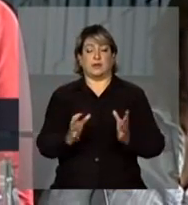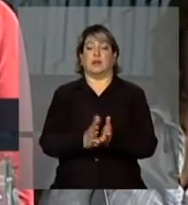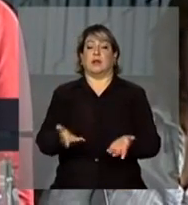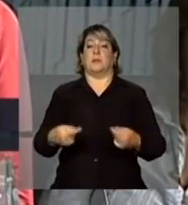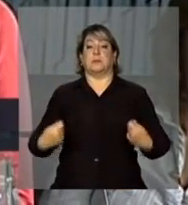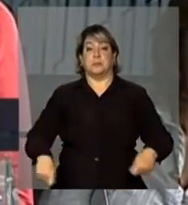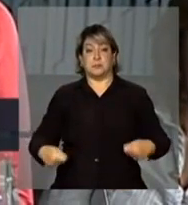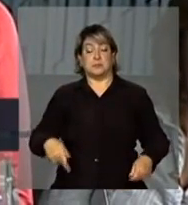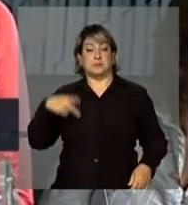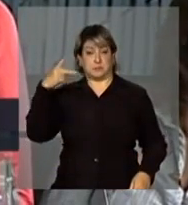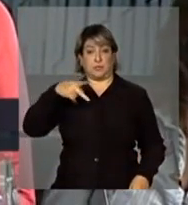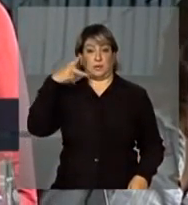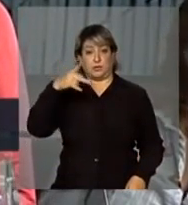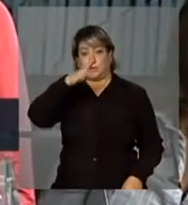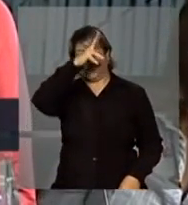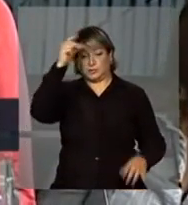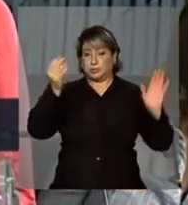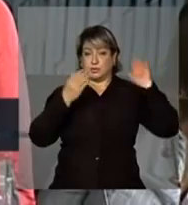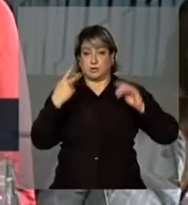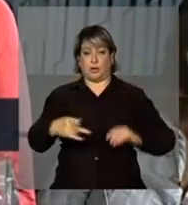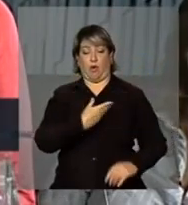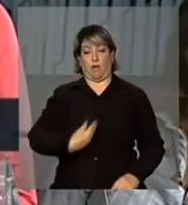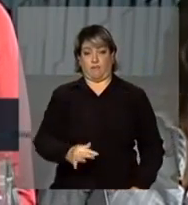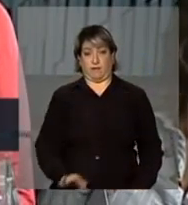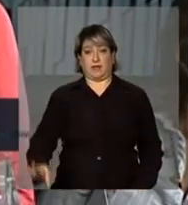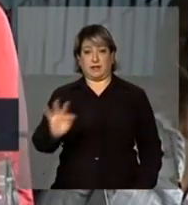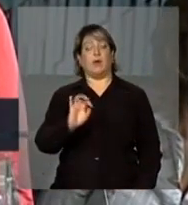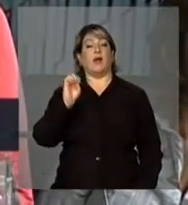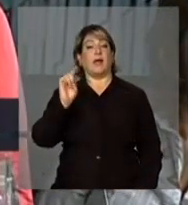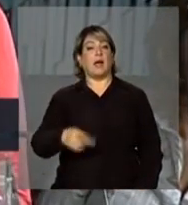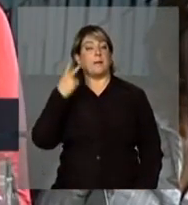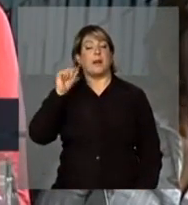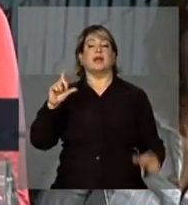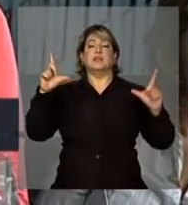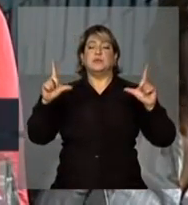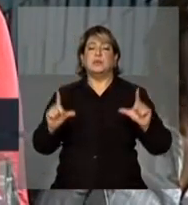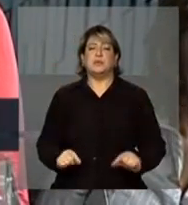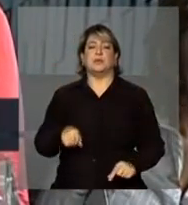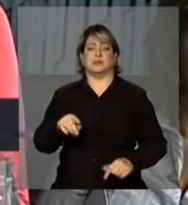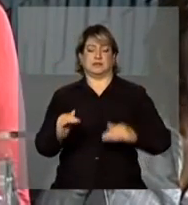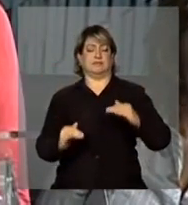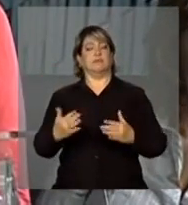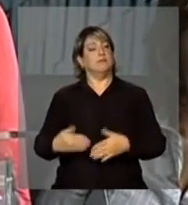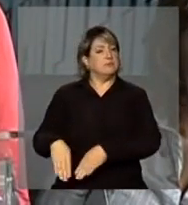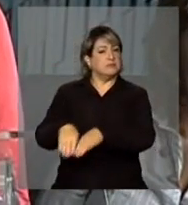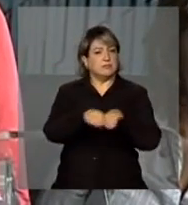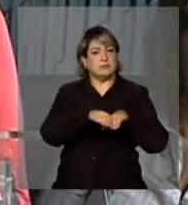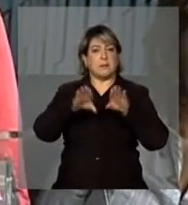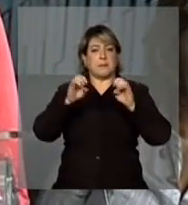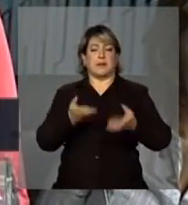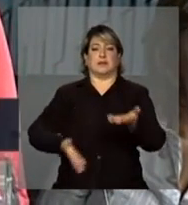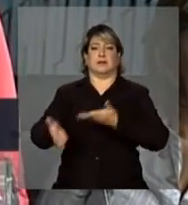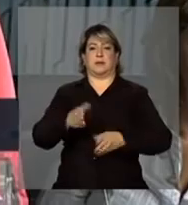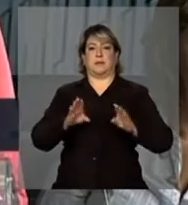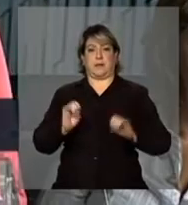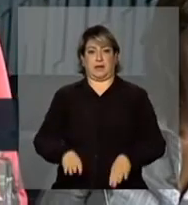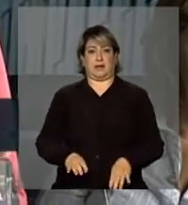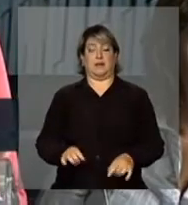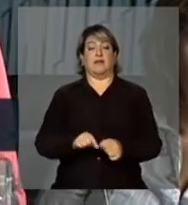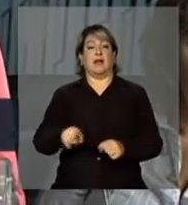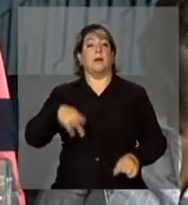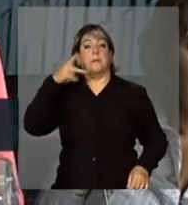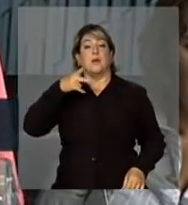da política indigenista do governo federal é justamente diminuir essa desigualdade, formulando essas políticas